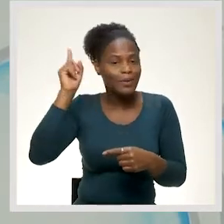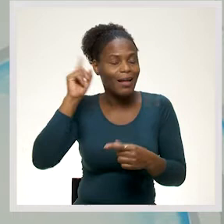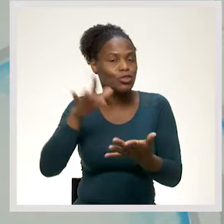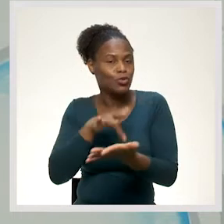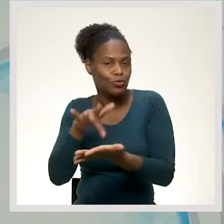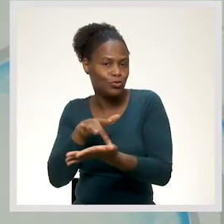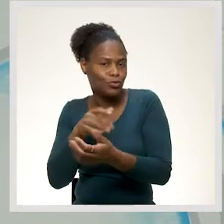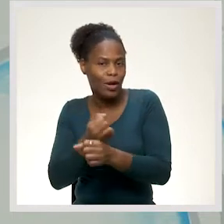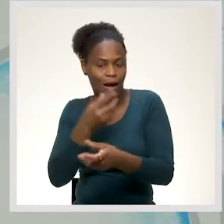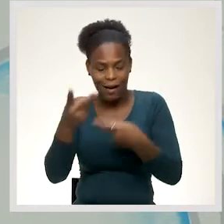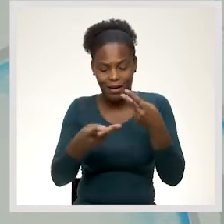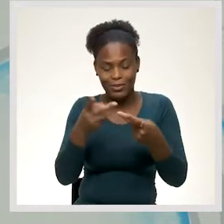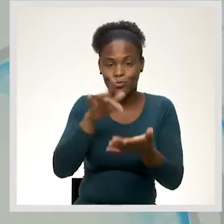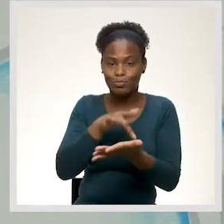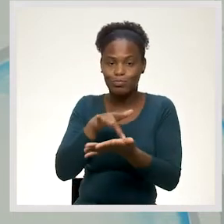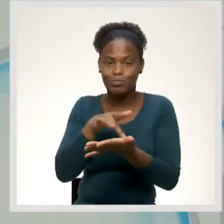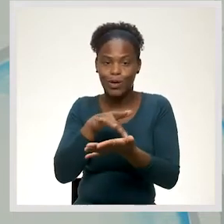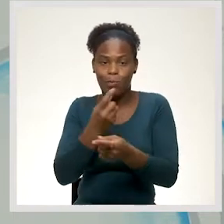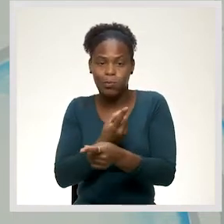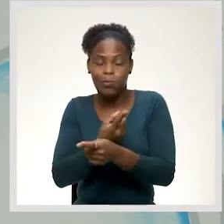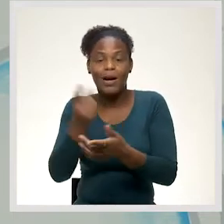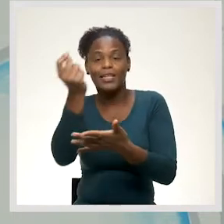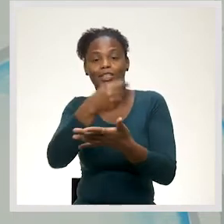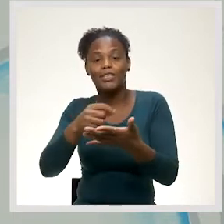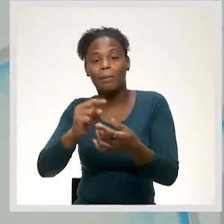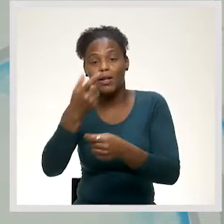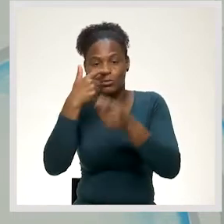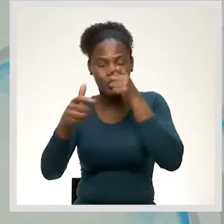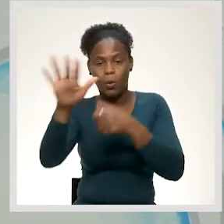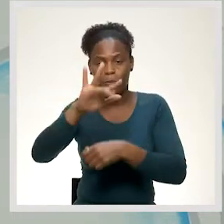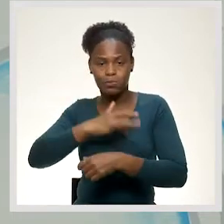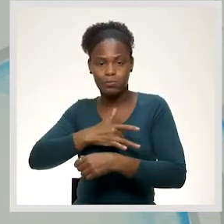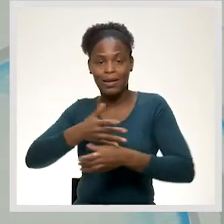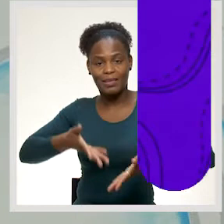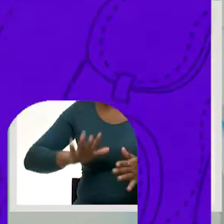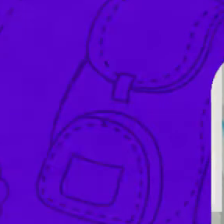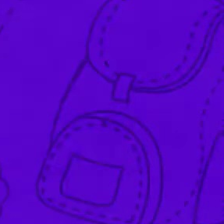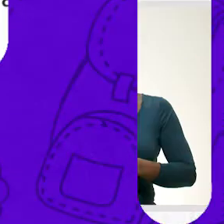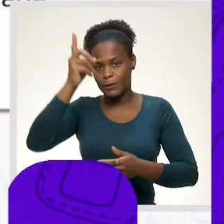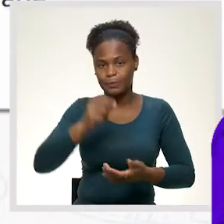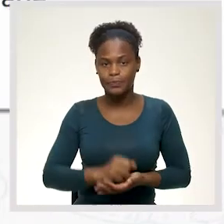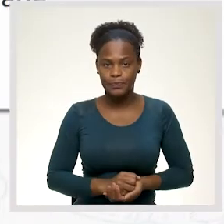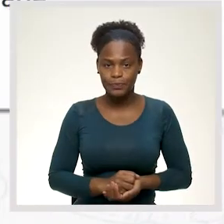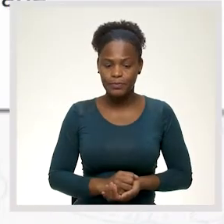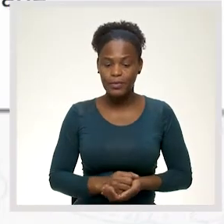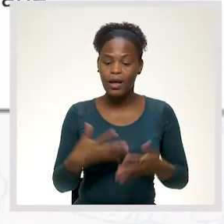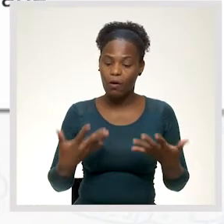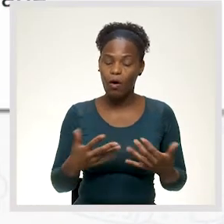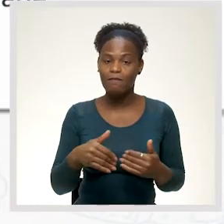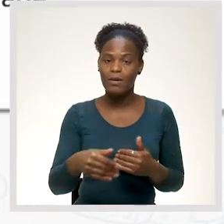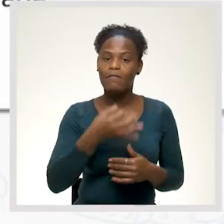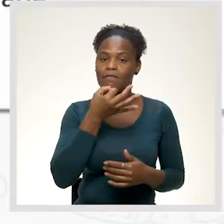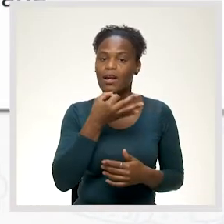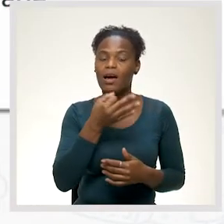obras de análise literária que foram escritas pelos românticos alemães. Falando agora